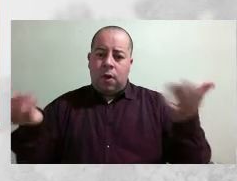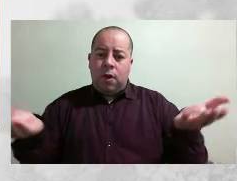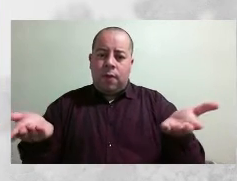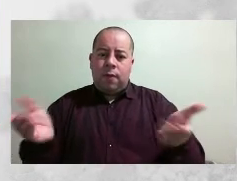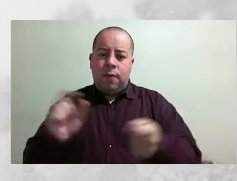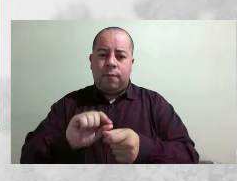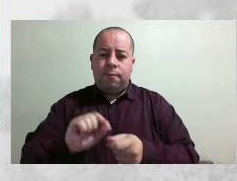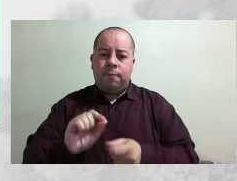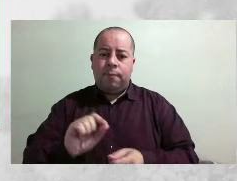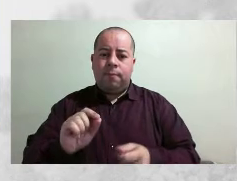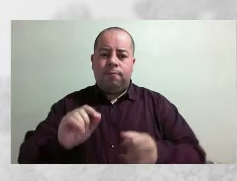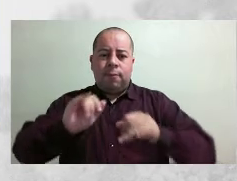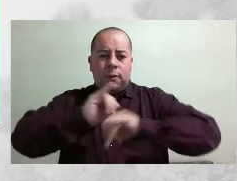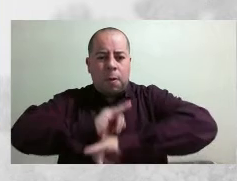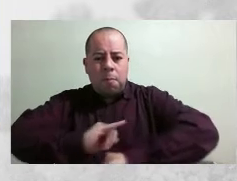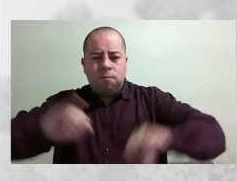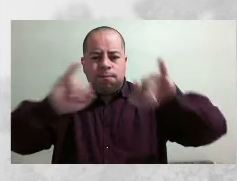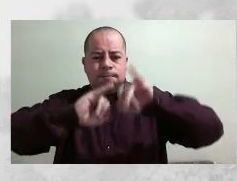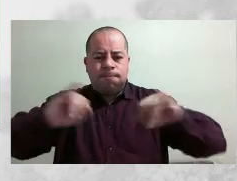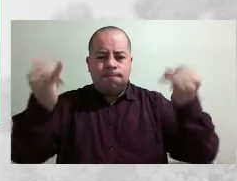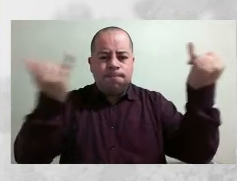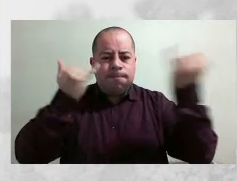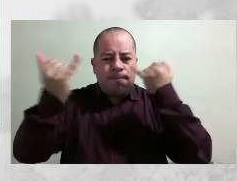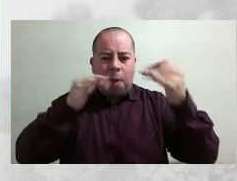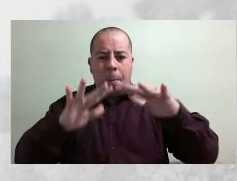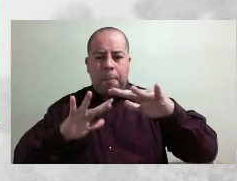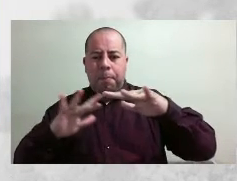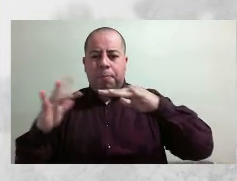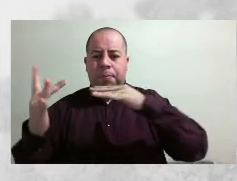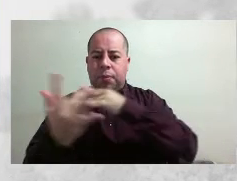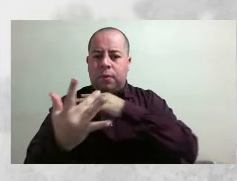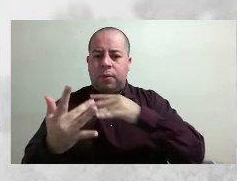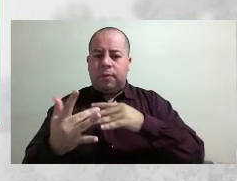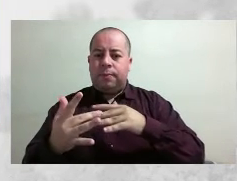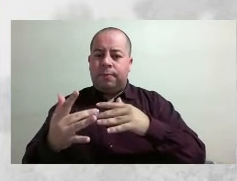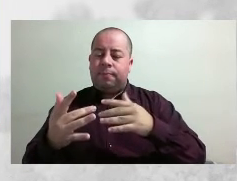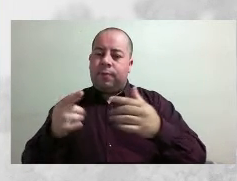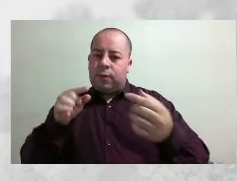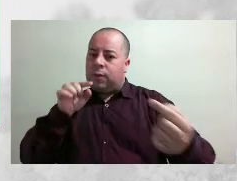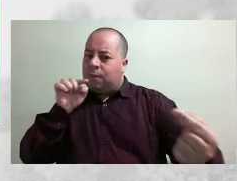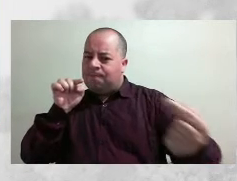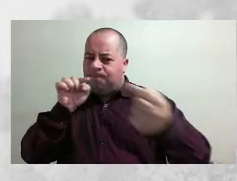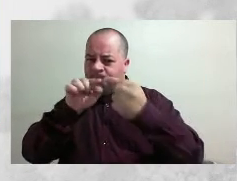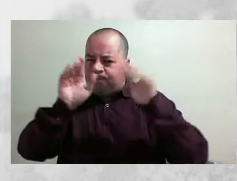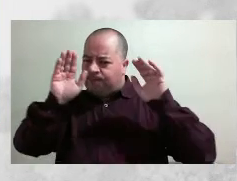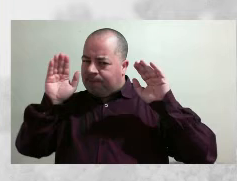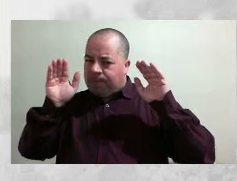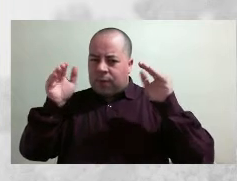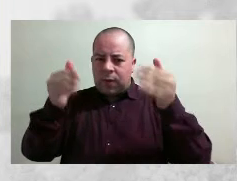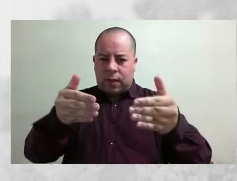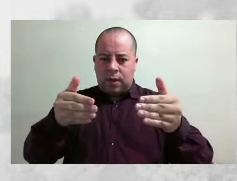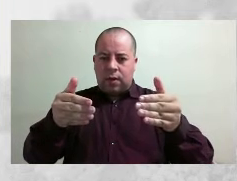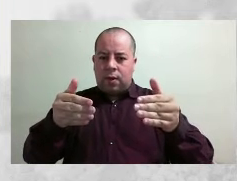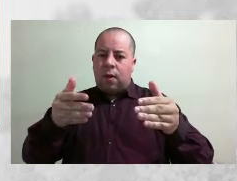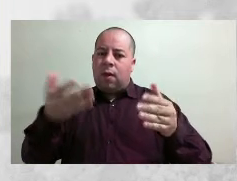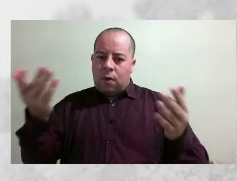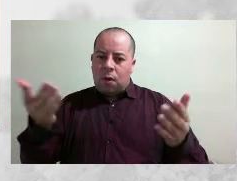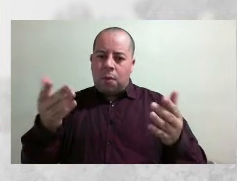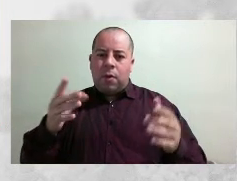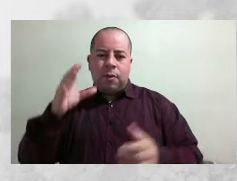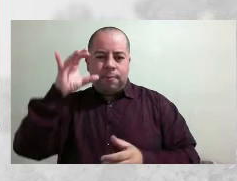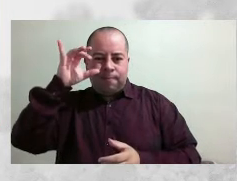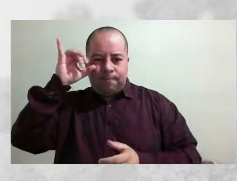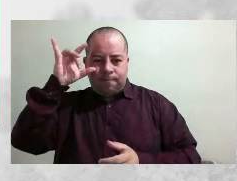ser realizado nesse momento do que uma disseminação de informações via redes sociais, mais especificamente com a página